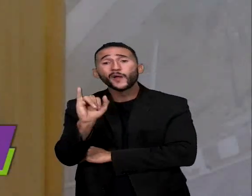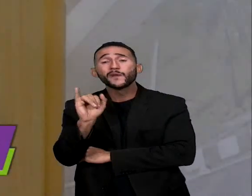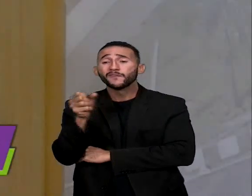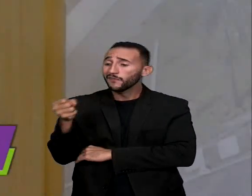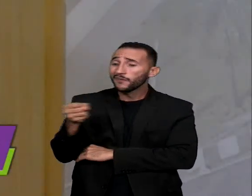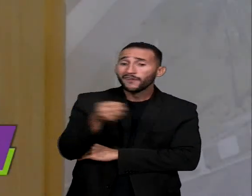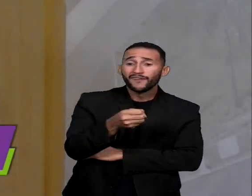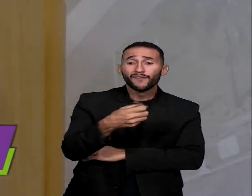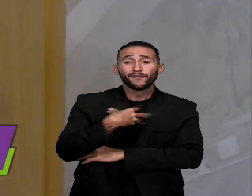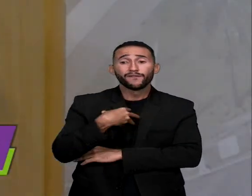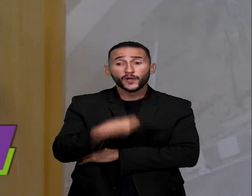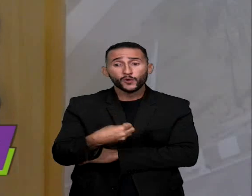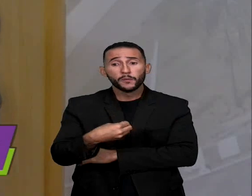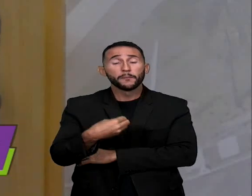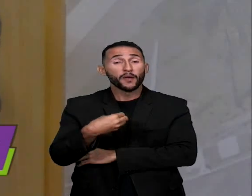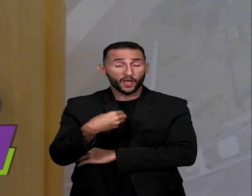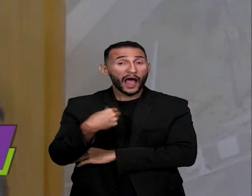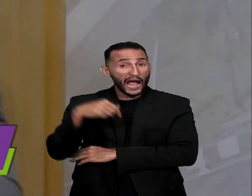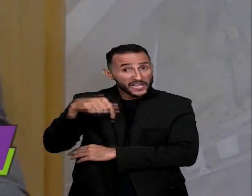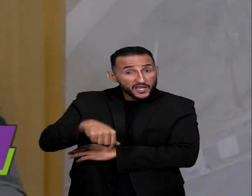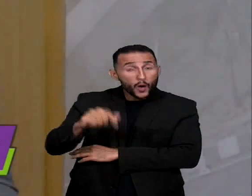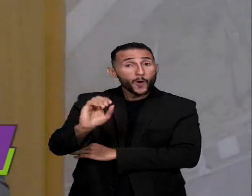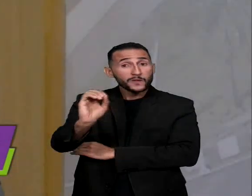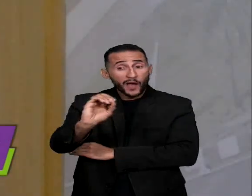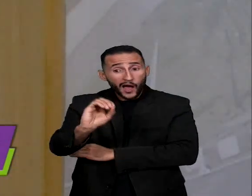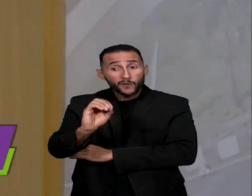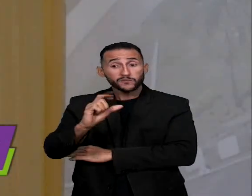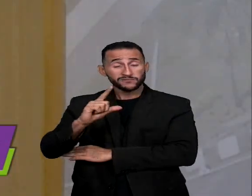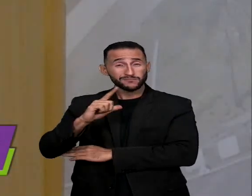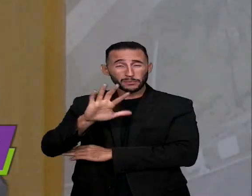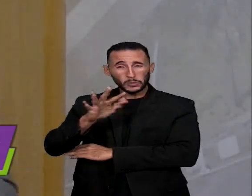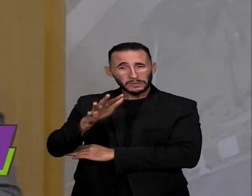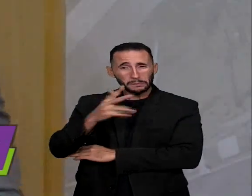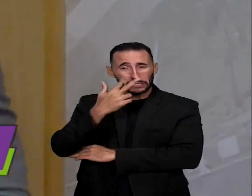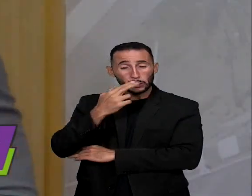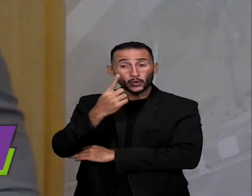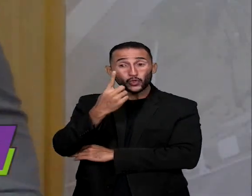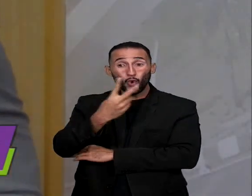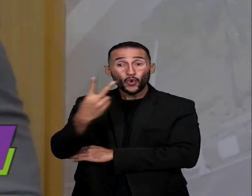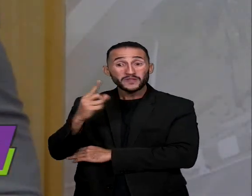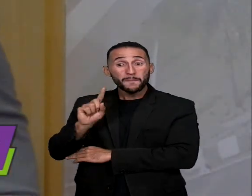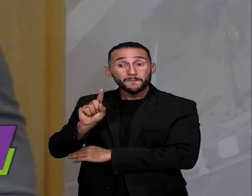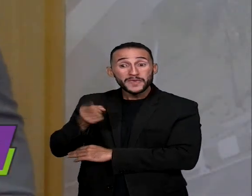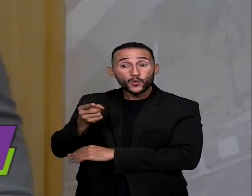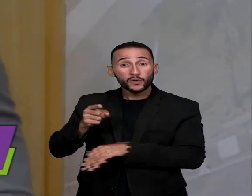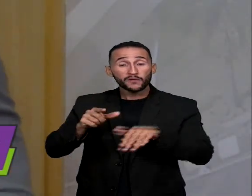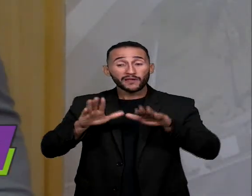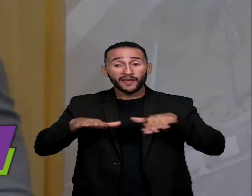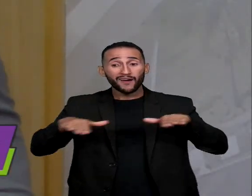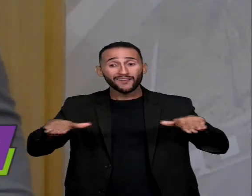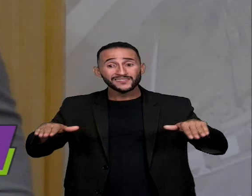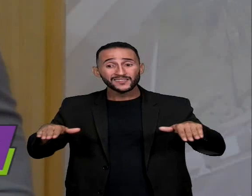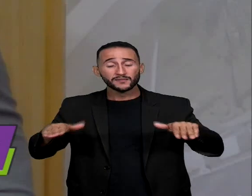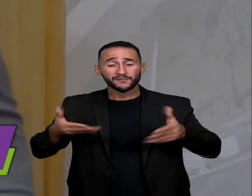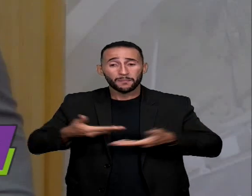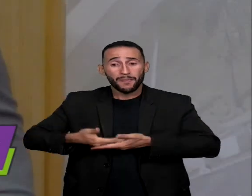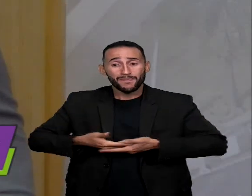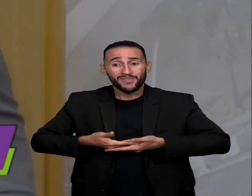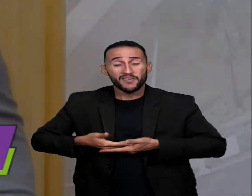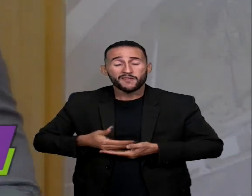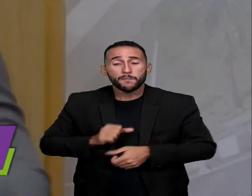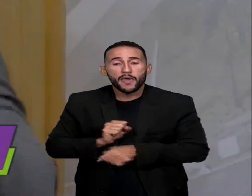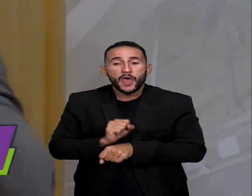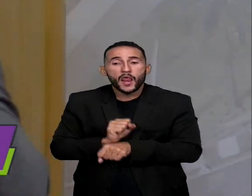10.000 Ana 12.000 crianças Ana Paula foi Nossa secretária da educação no início da nossa primeira